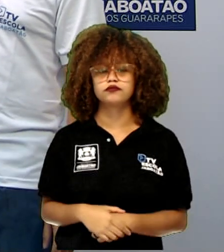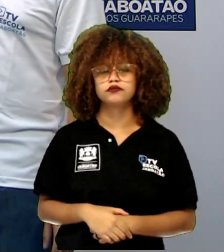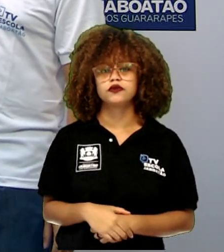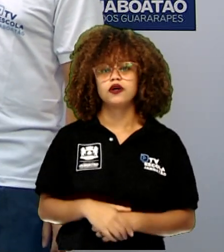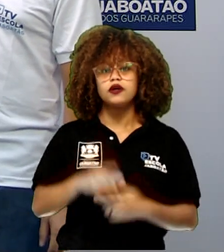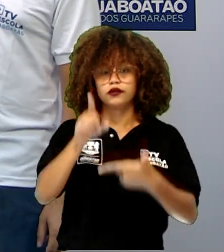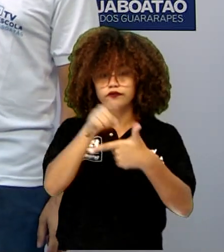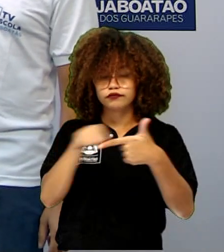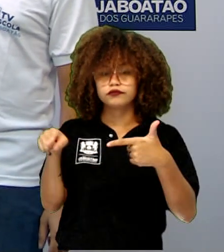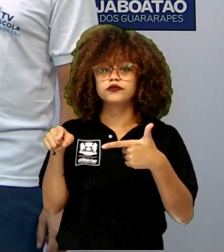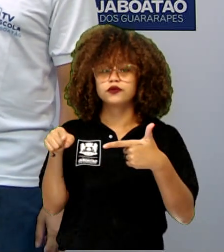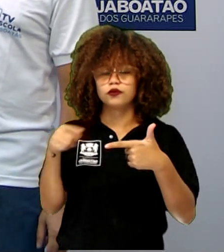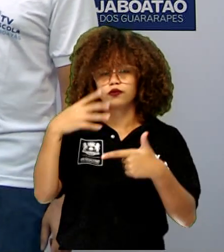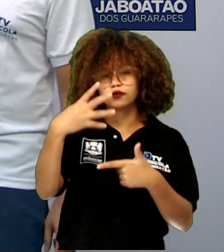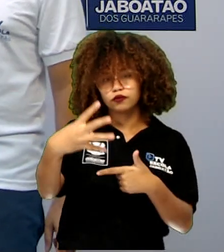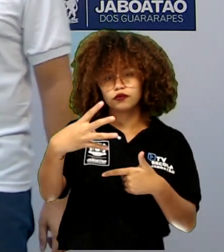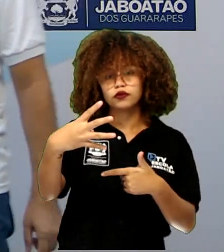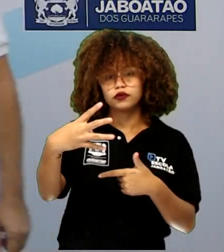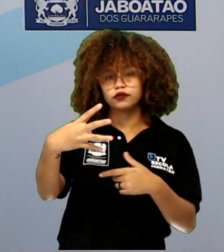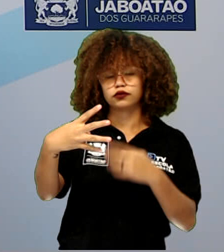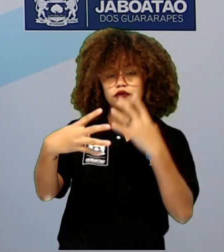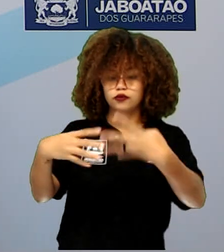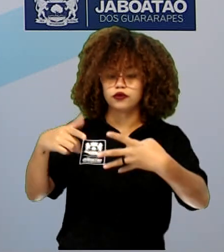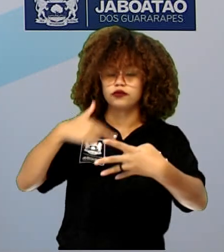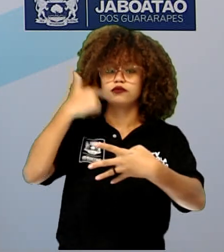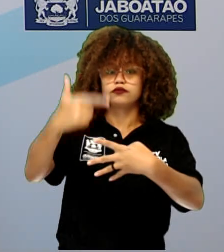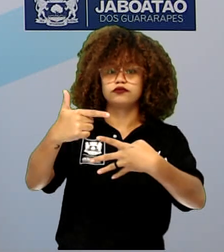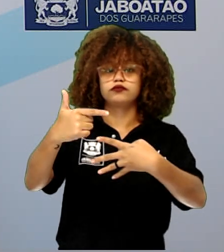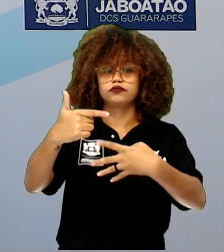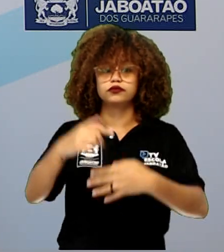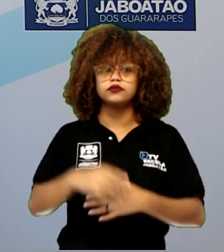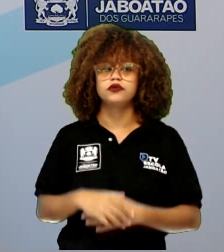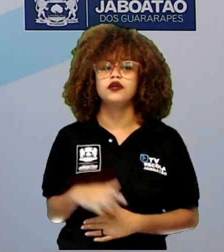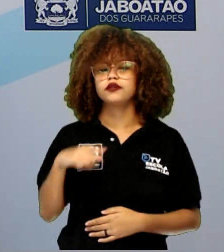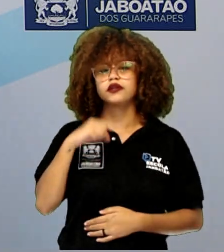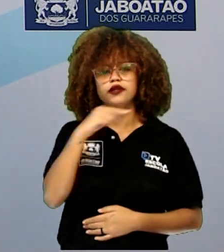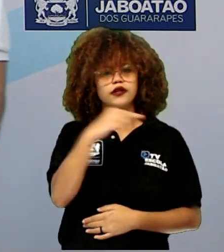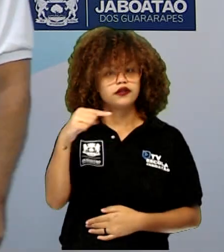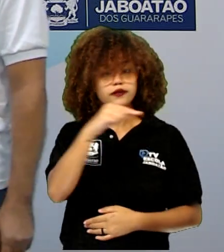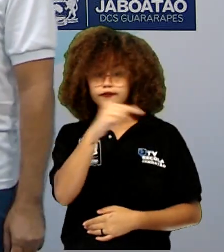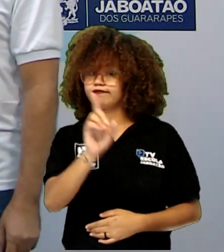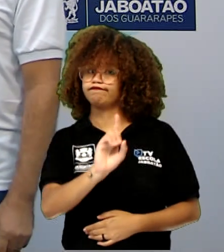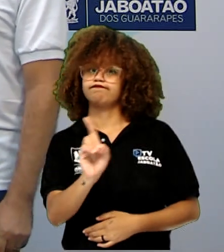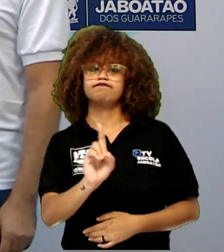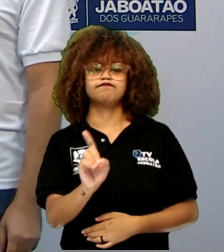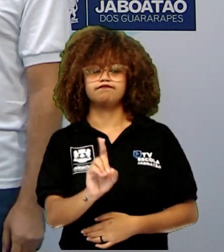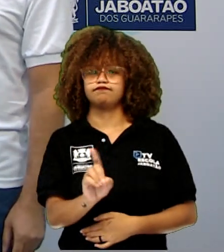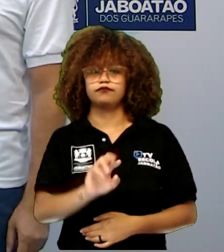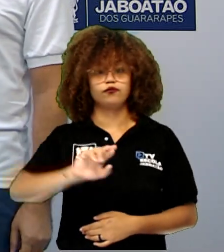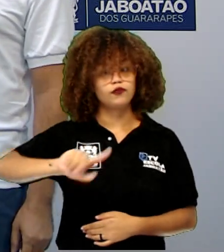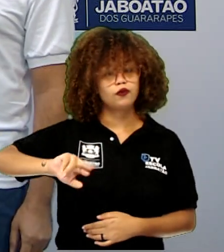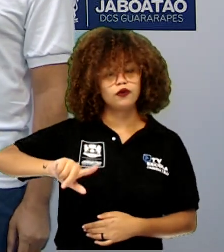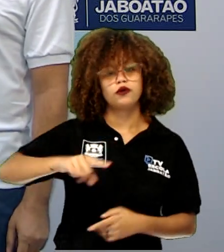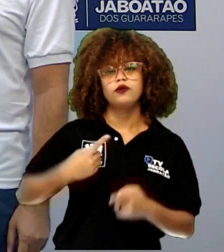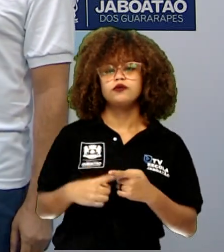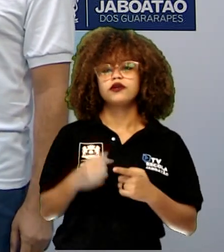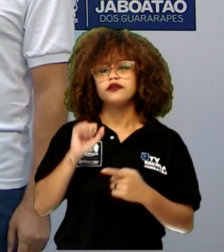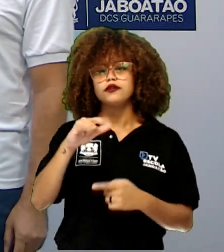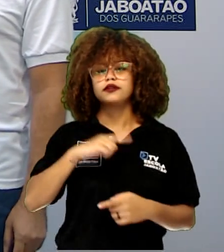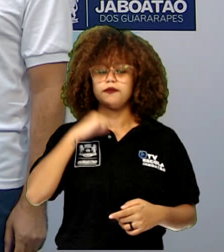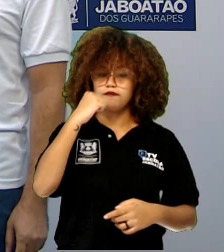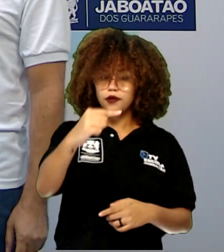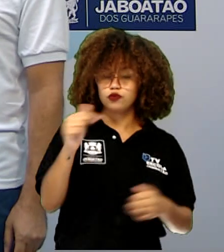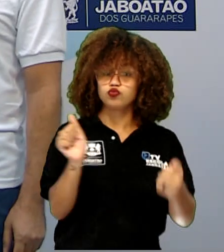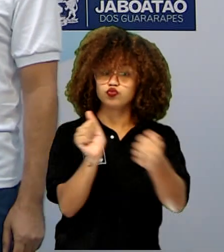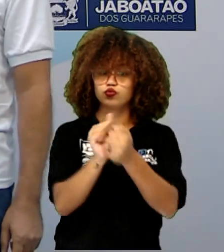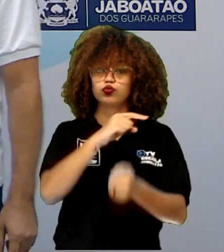a c / 4 ao quadrado aqui tá negativo mas não é negativo não porque como aqui tá menos e